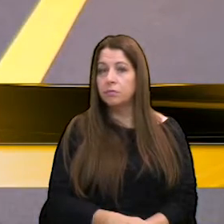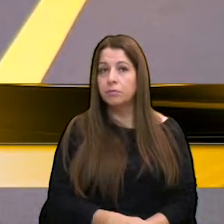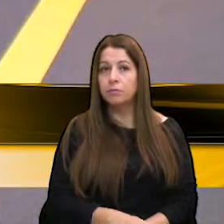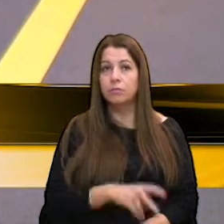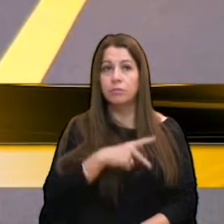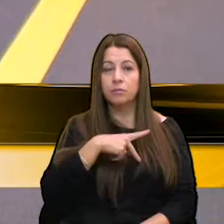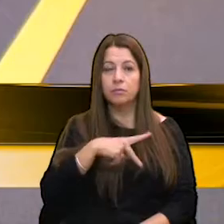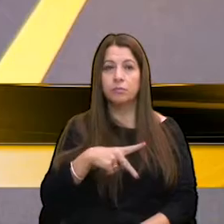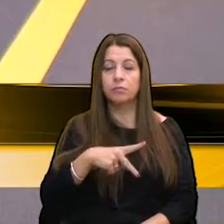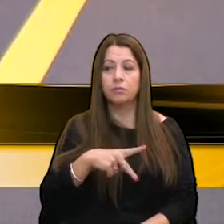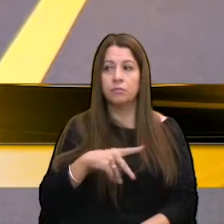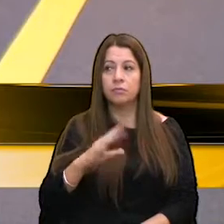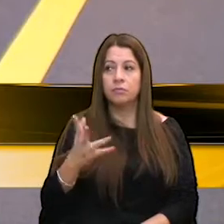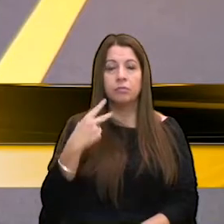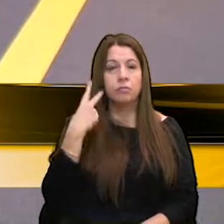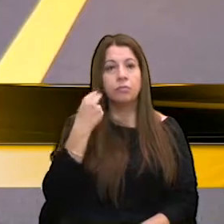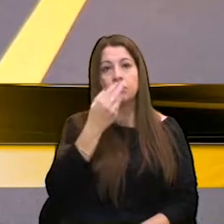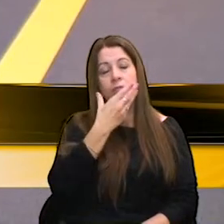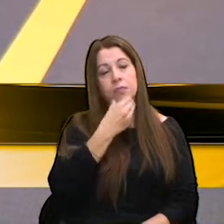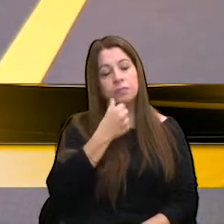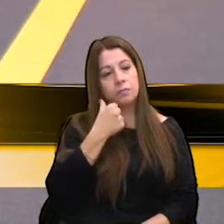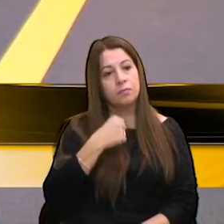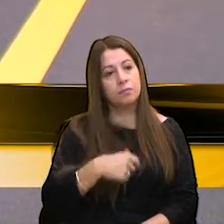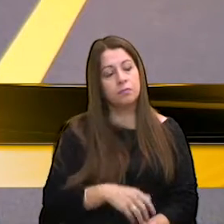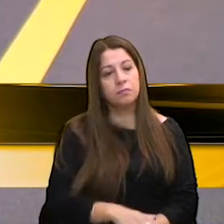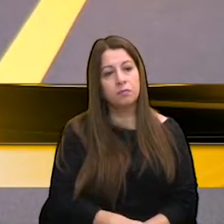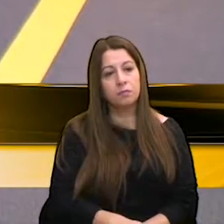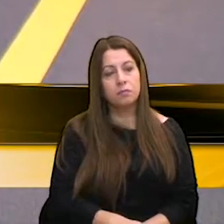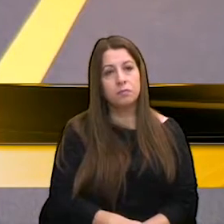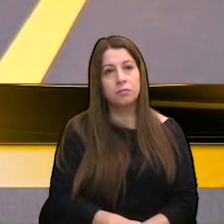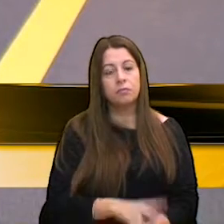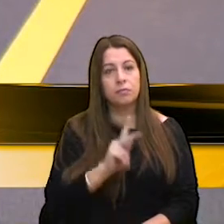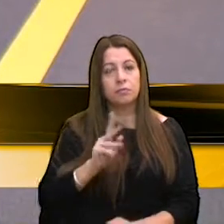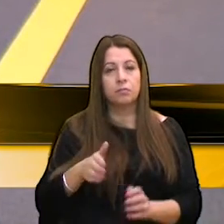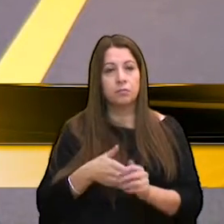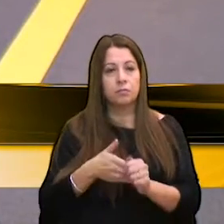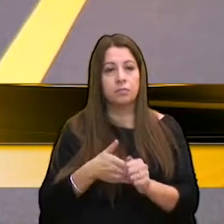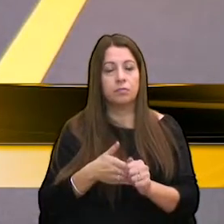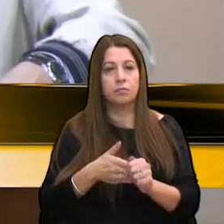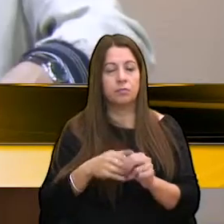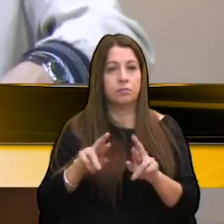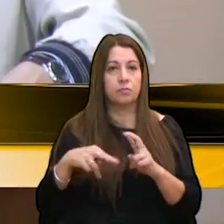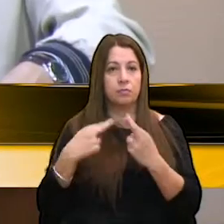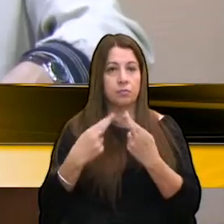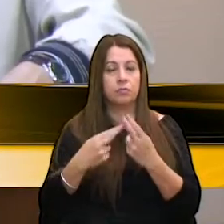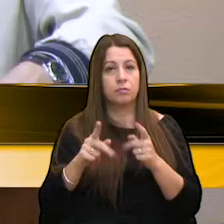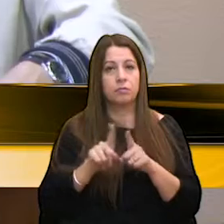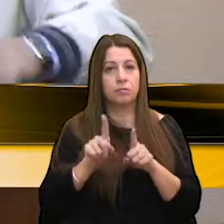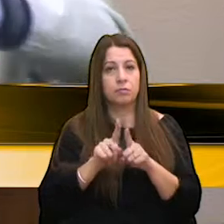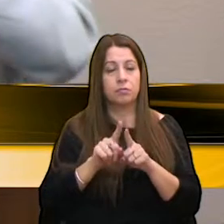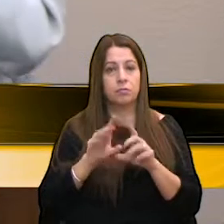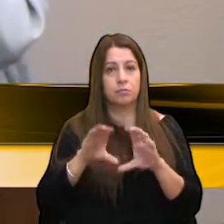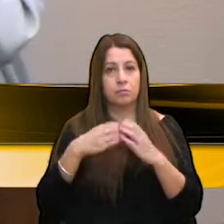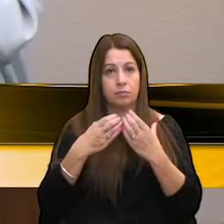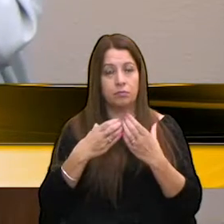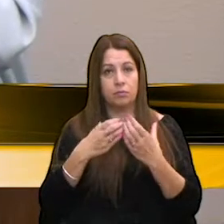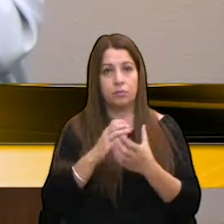Senhor presidente, senhoras e senhores vereadores, pessoal que nos acompanha aqui do plenário e também através da TV